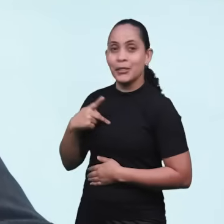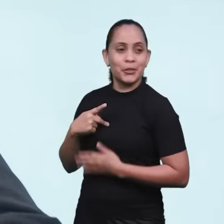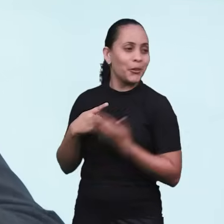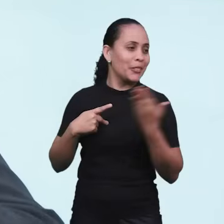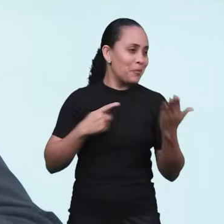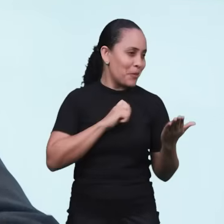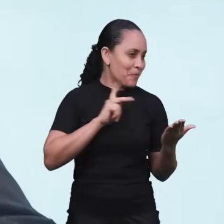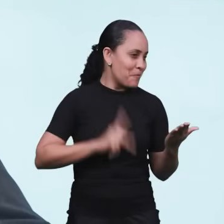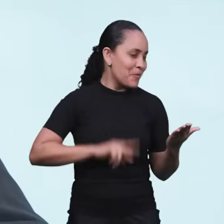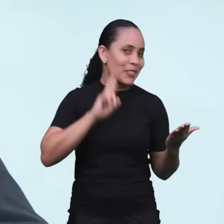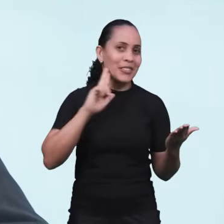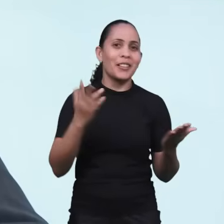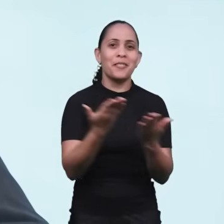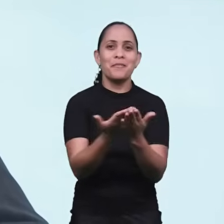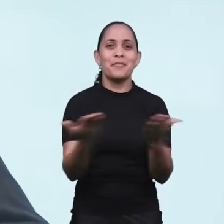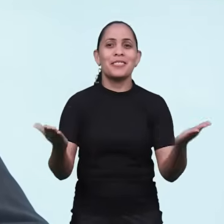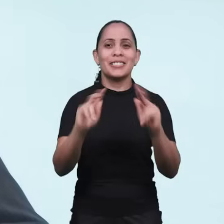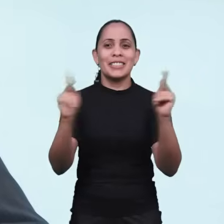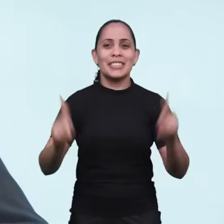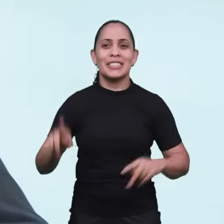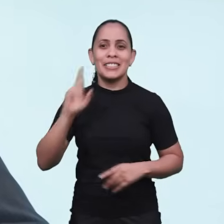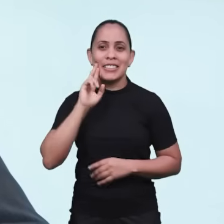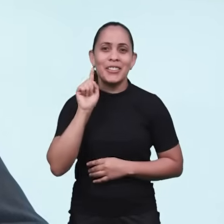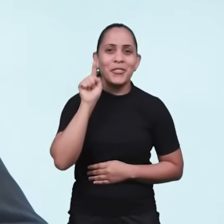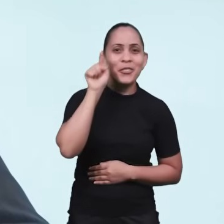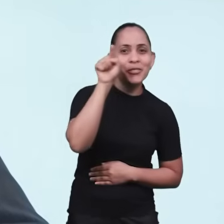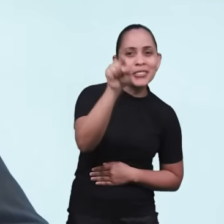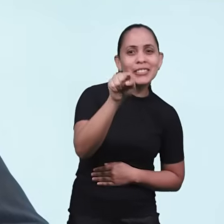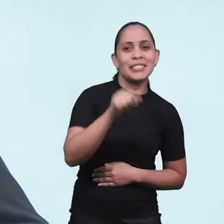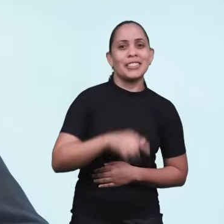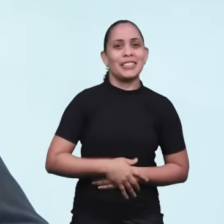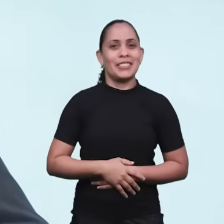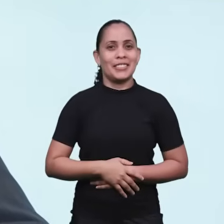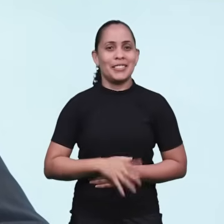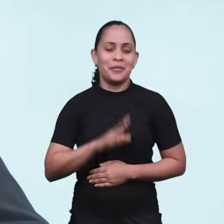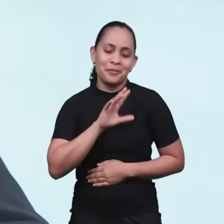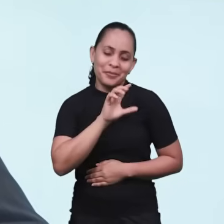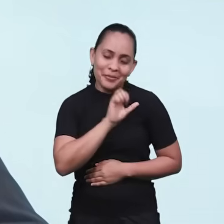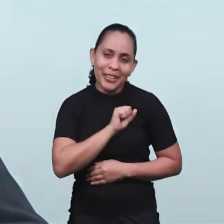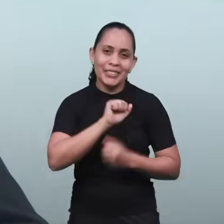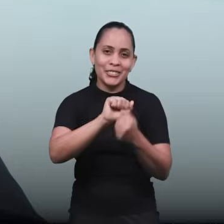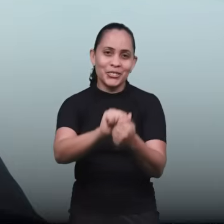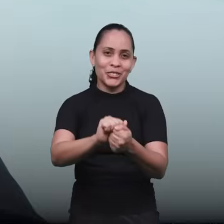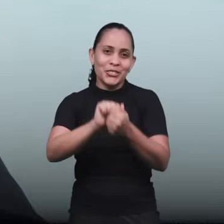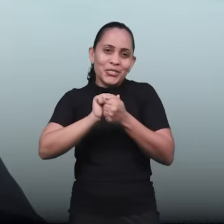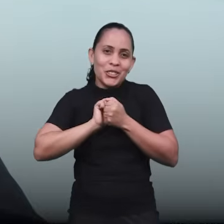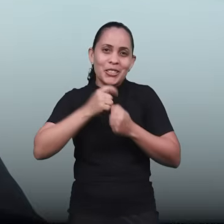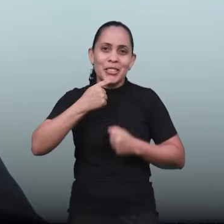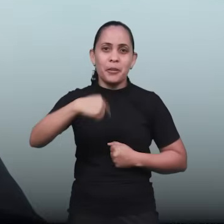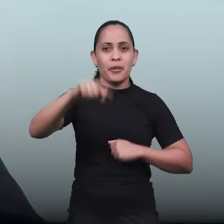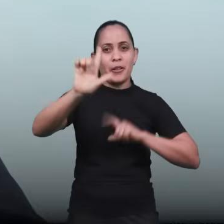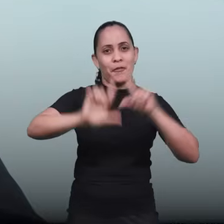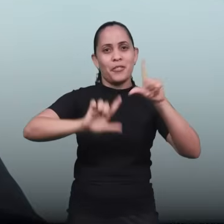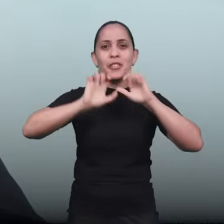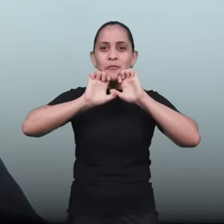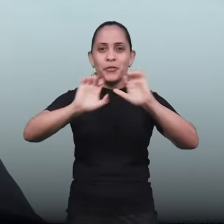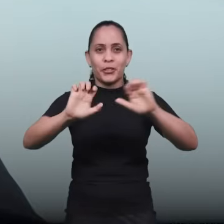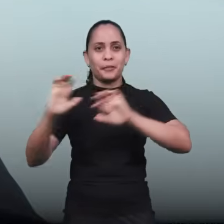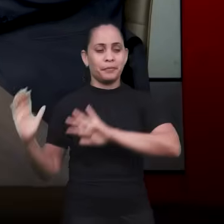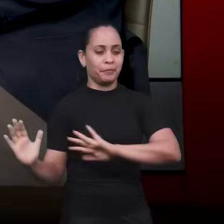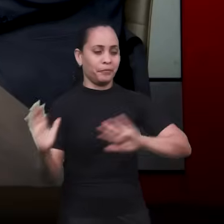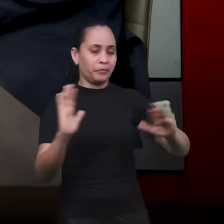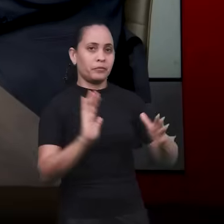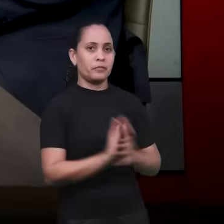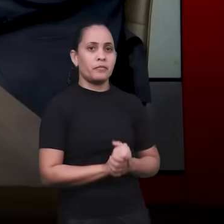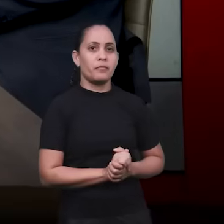Juliano, pastor Ronieli, a paz do Senhor. A paz do Senhor a você, queridos nossos que estão conosco todas as semanas no programa